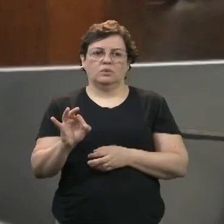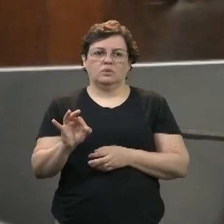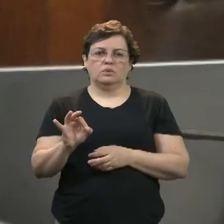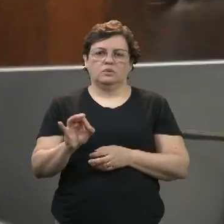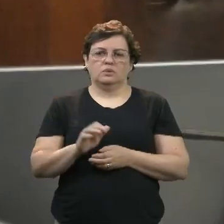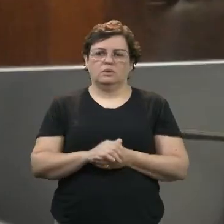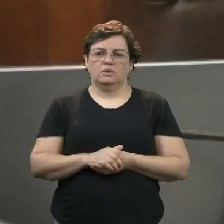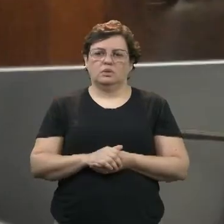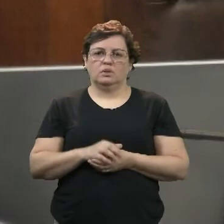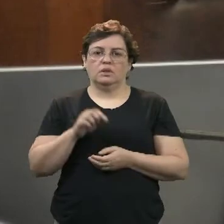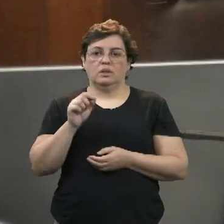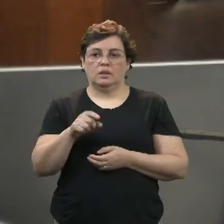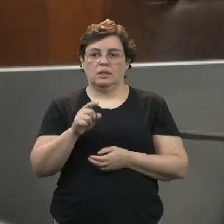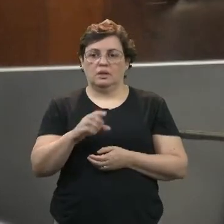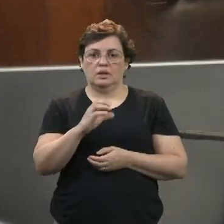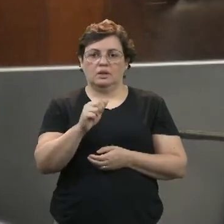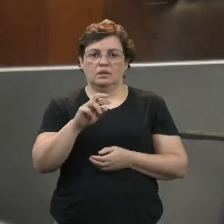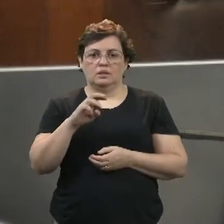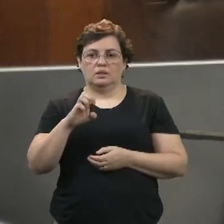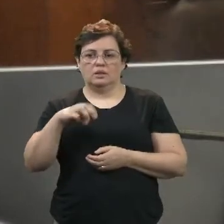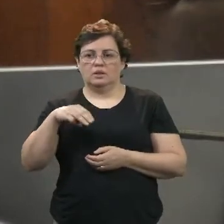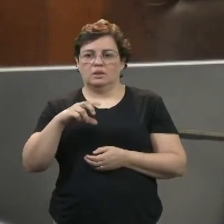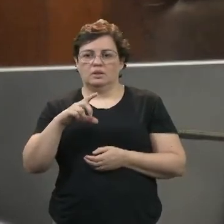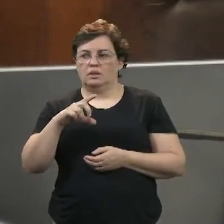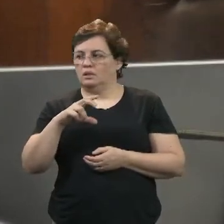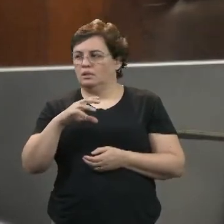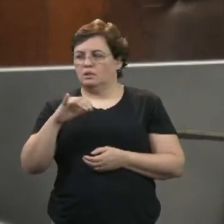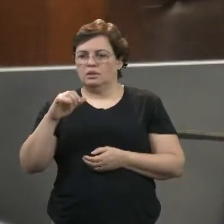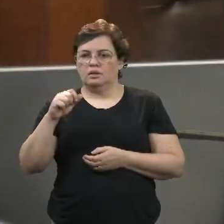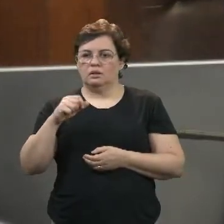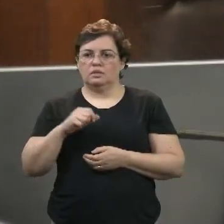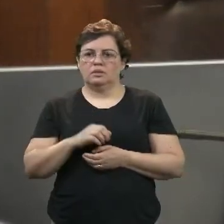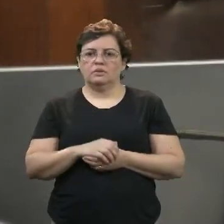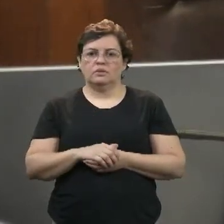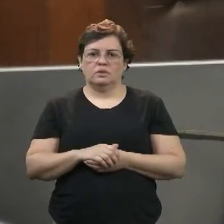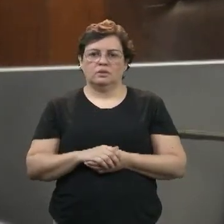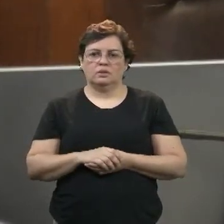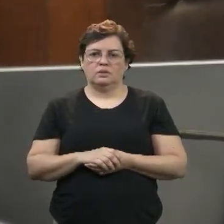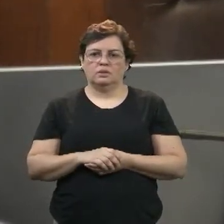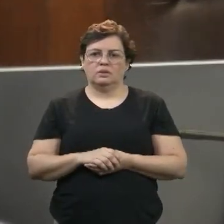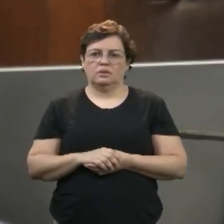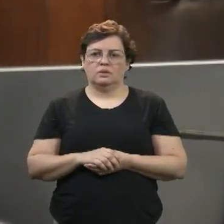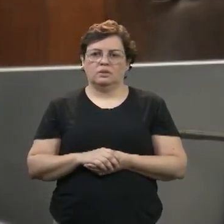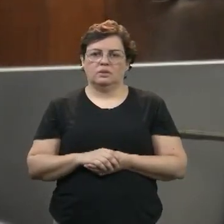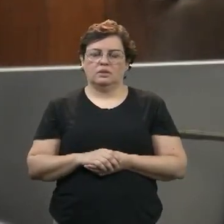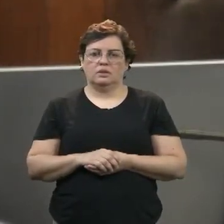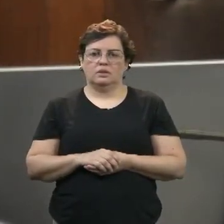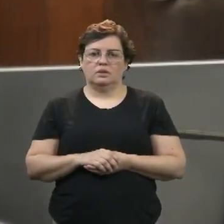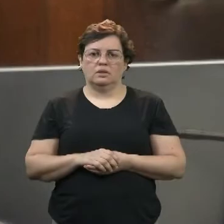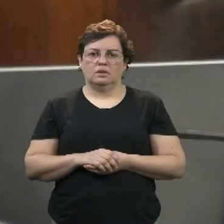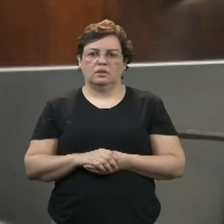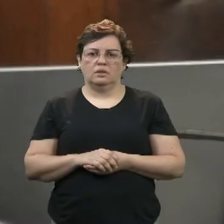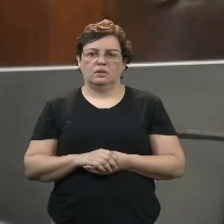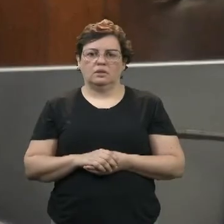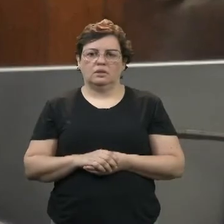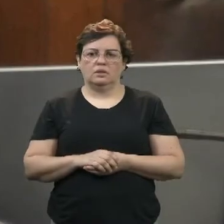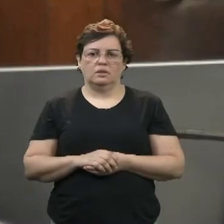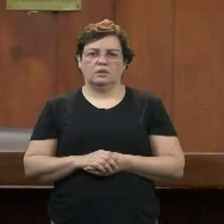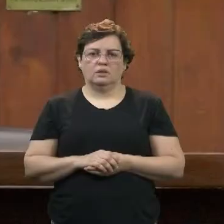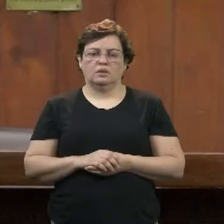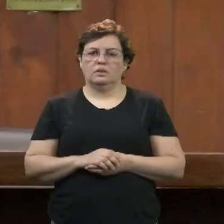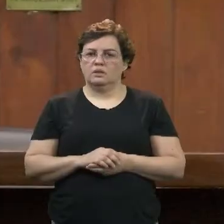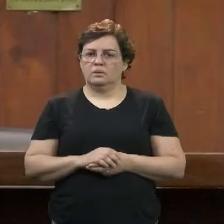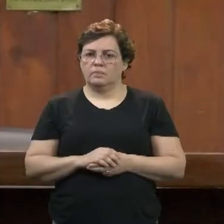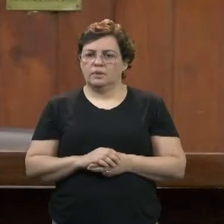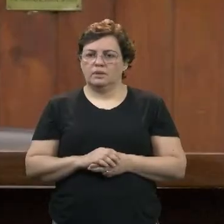o essa nessa Clarêncio aqui dos três vezes qual seria a média que ficaria a taxa